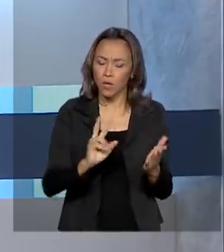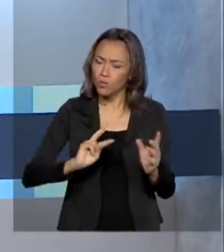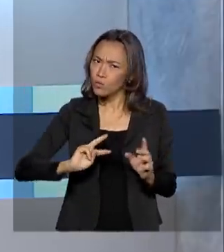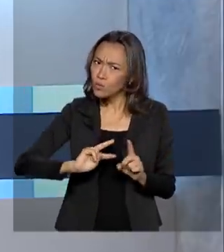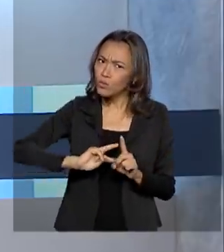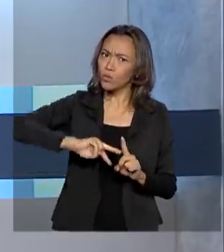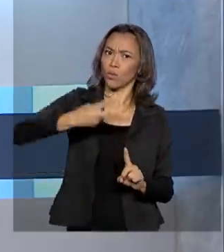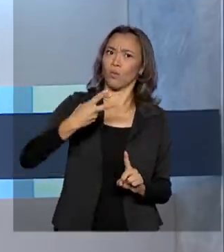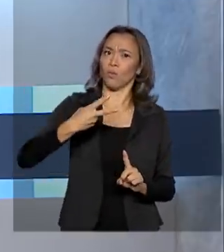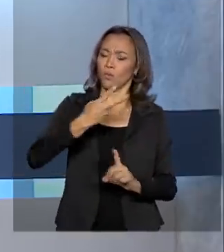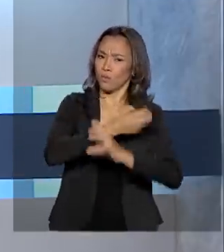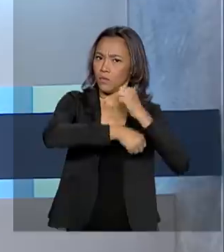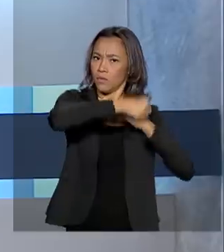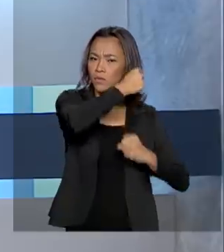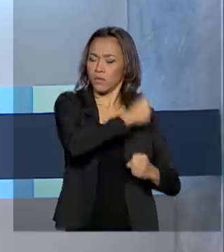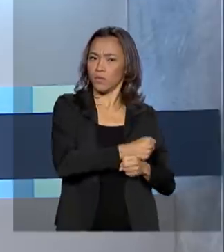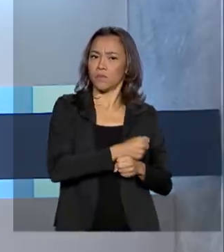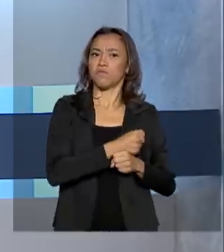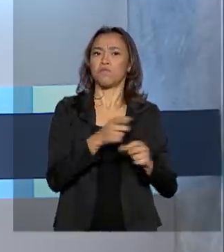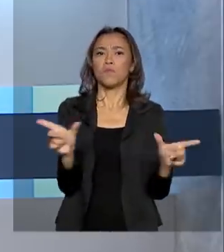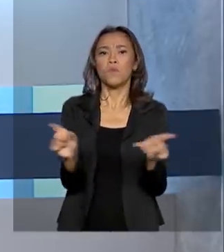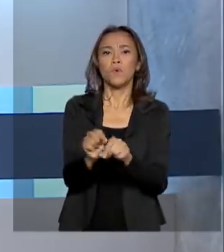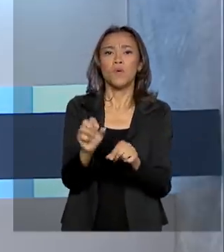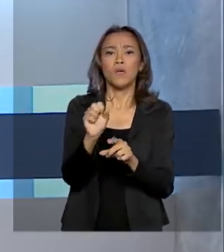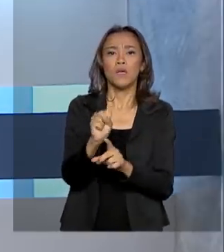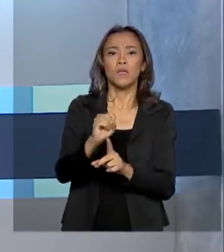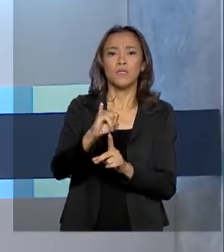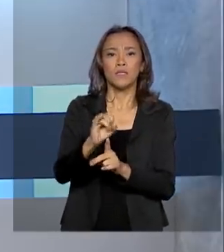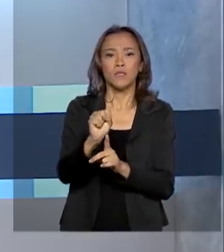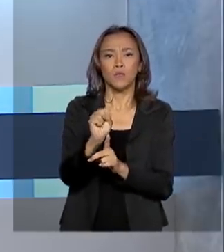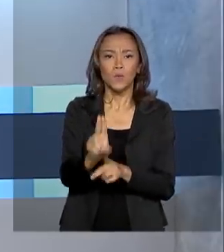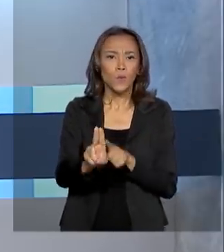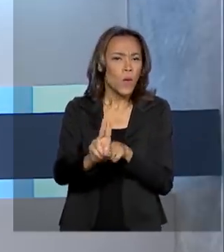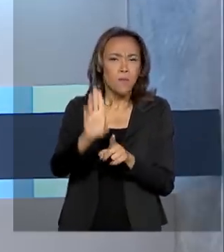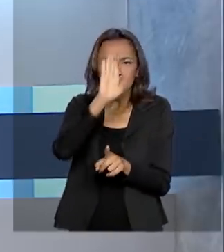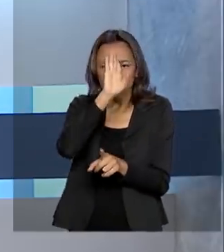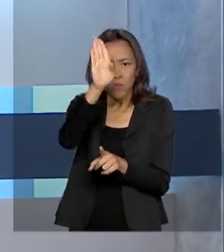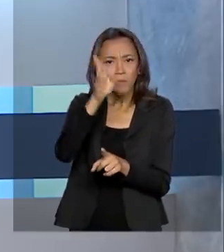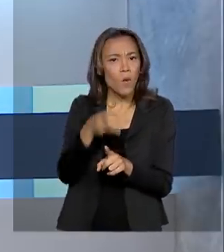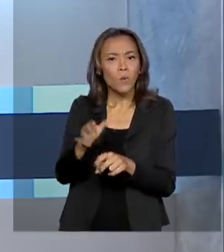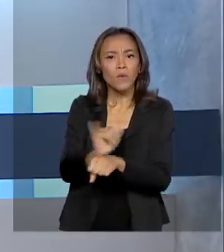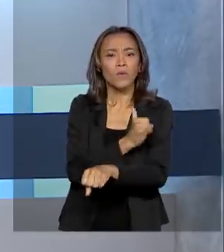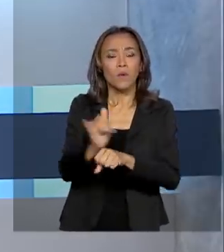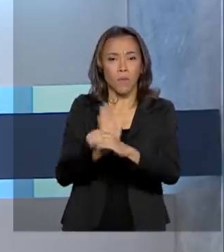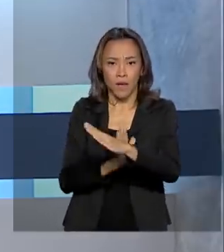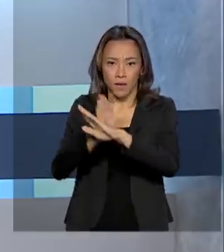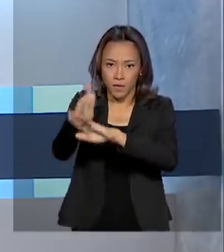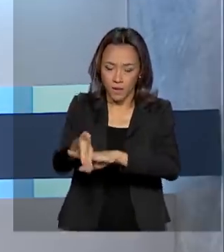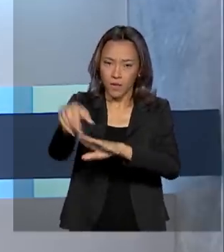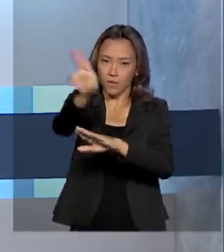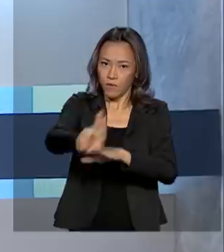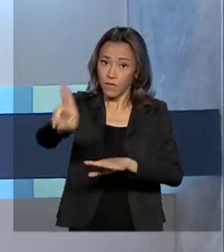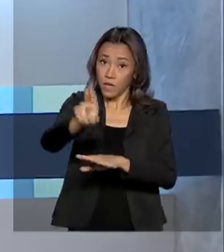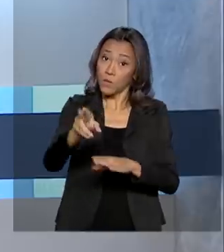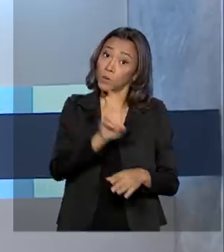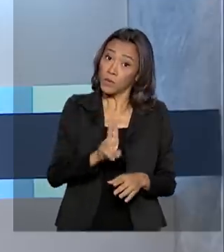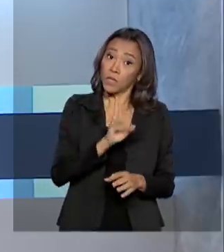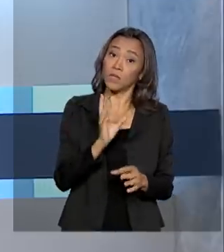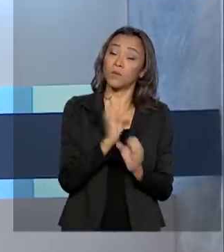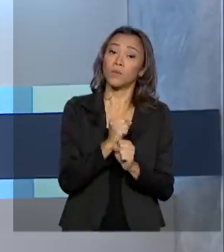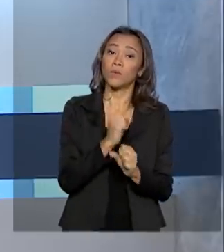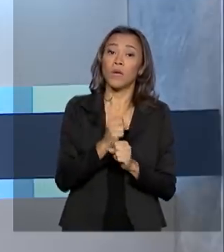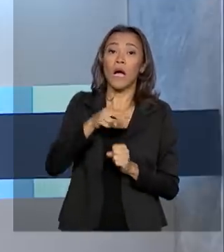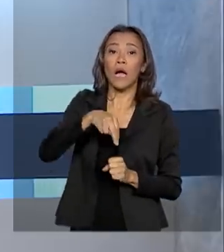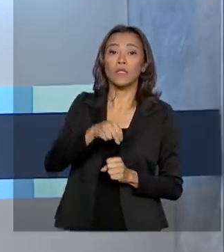do ano anterior o sisu é a principal forma de acesso ao ensino superior público com o uso da nota do enem o